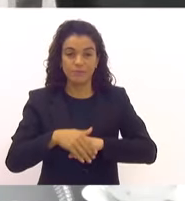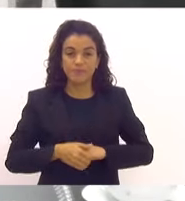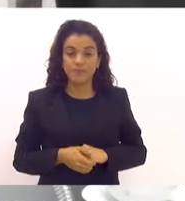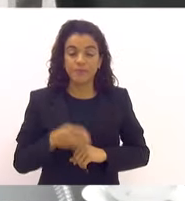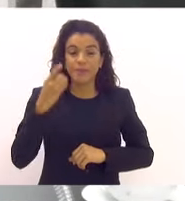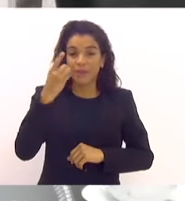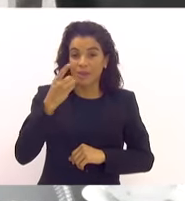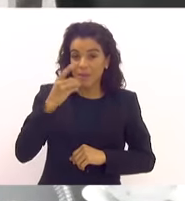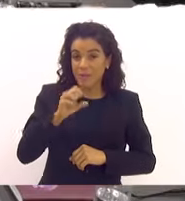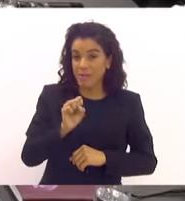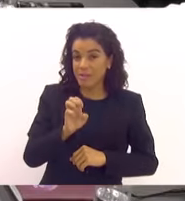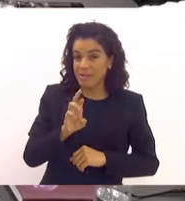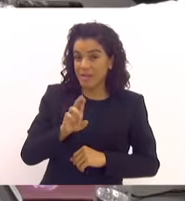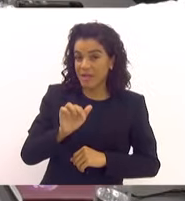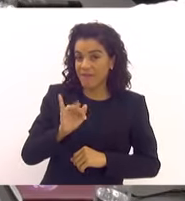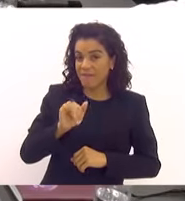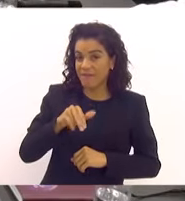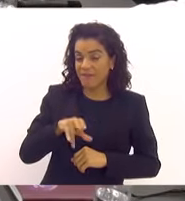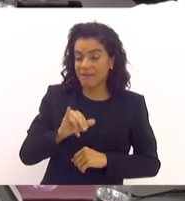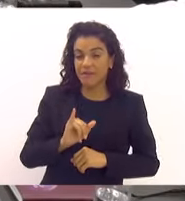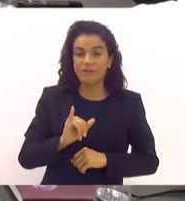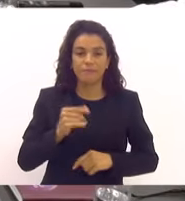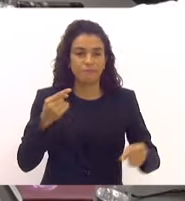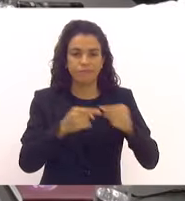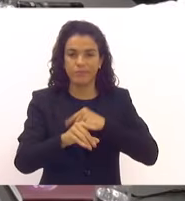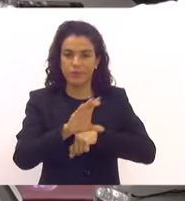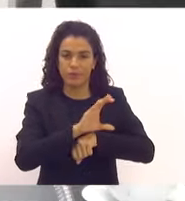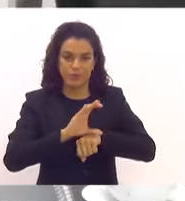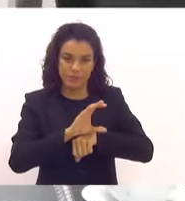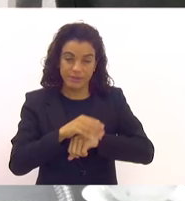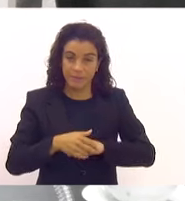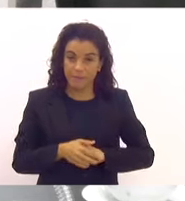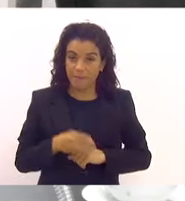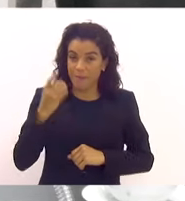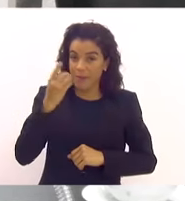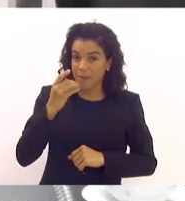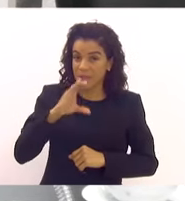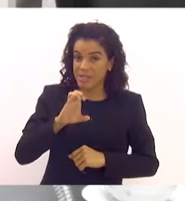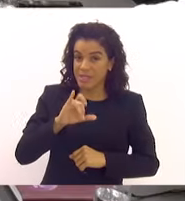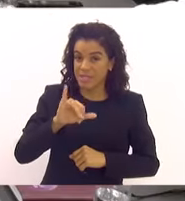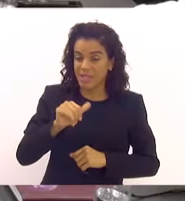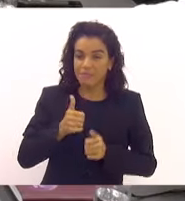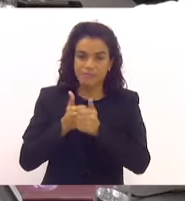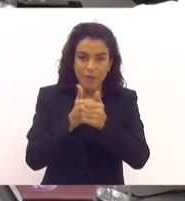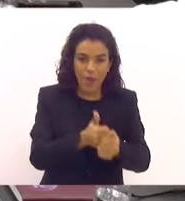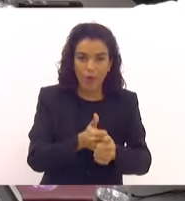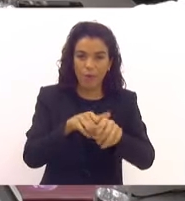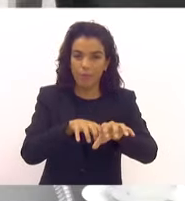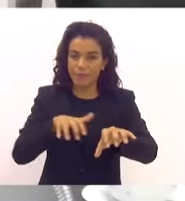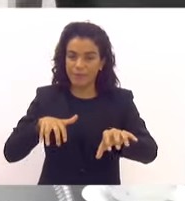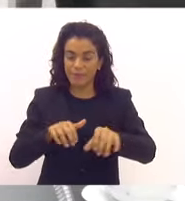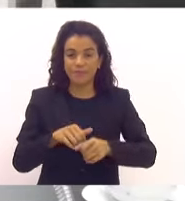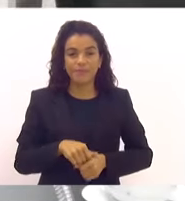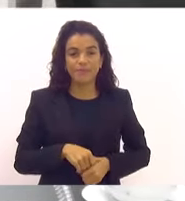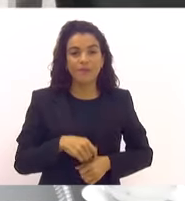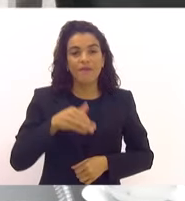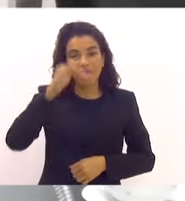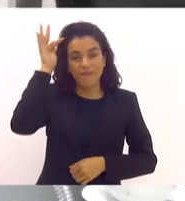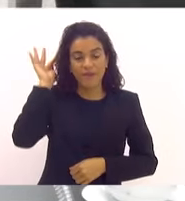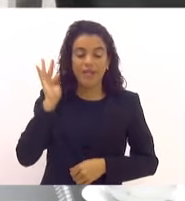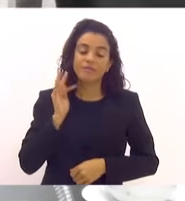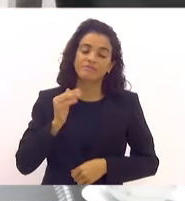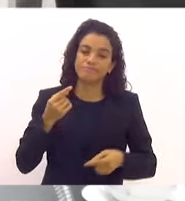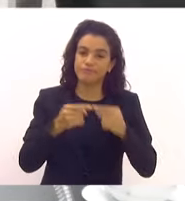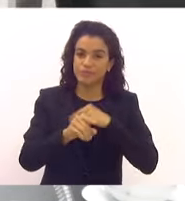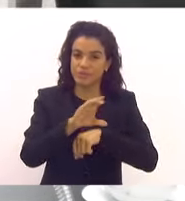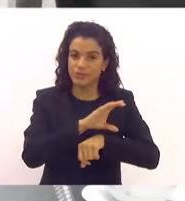Deputado Serafini. Pela inconstitucionalidade. Deputada Célia. Acompanha a divergência também. Deputado Fred.